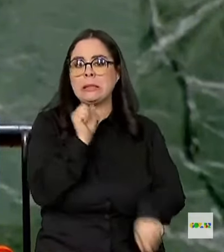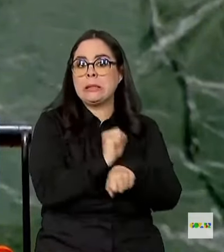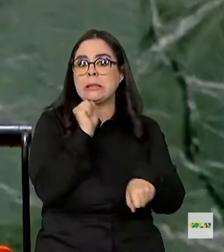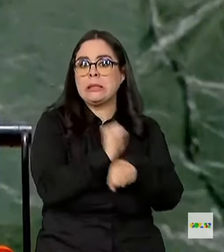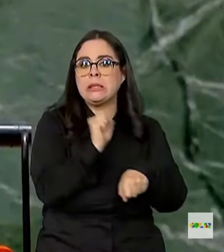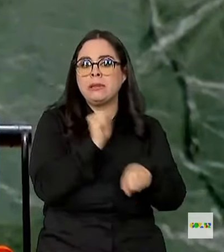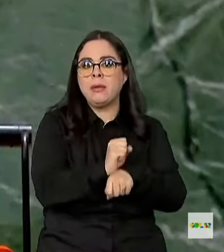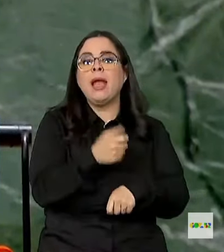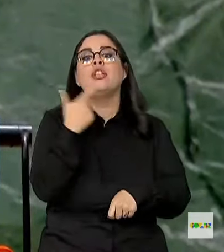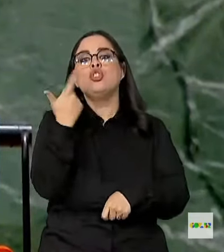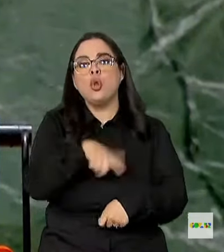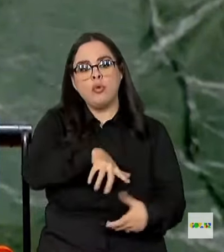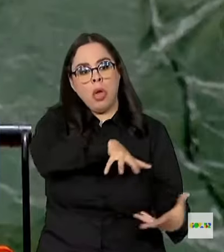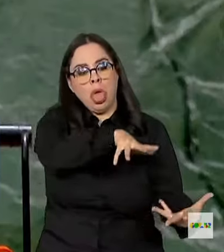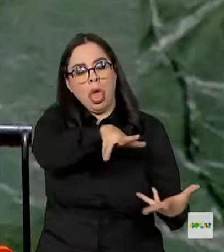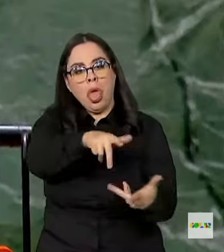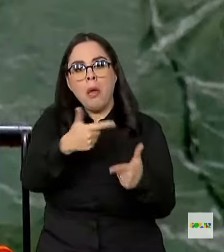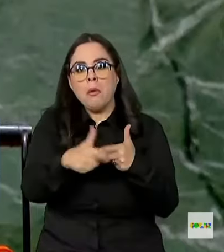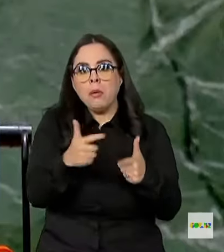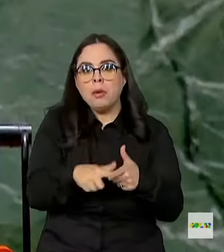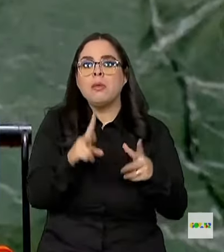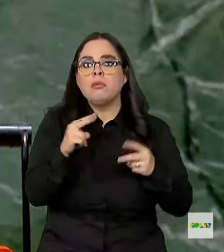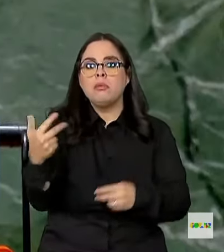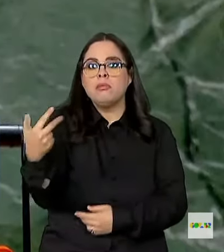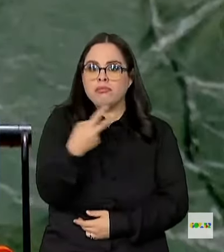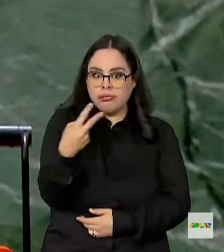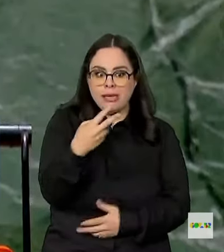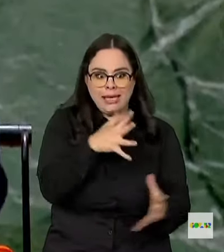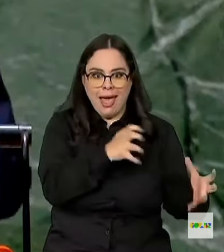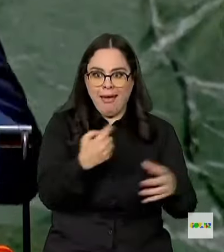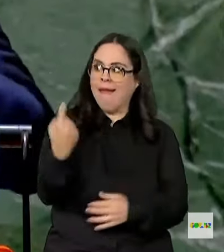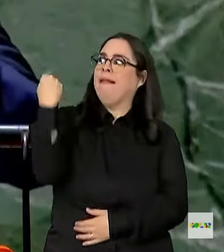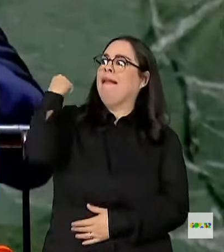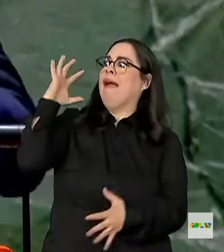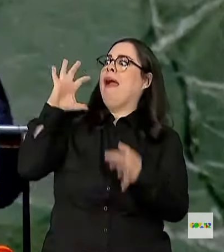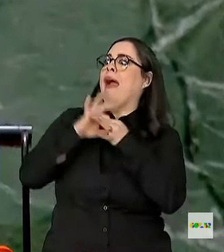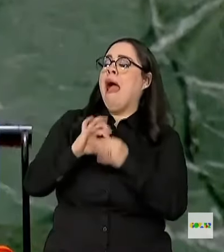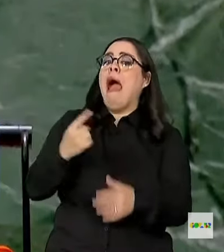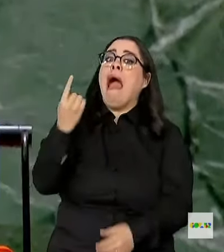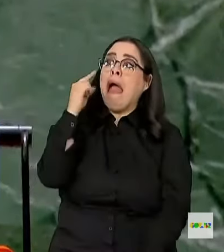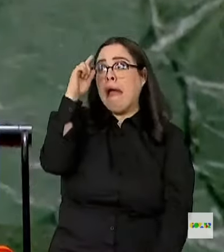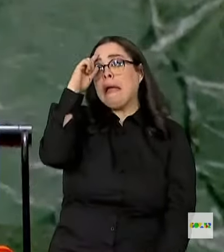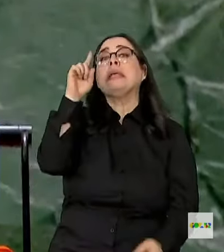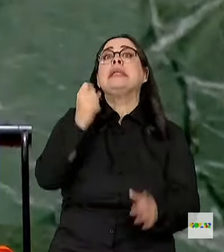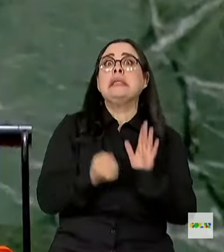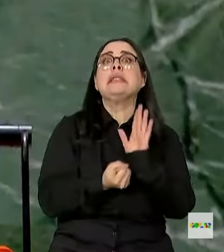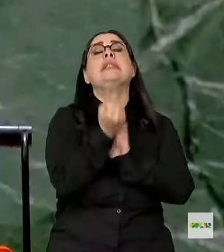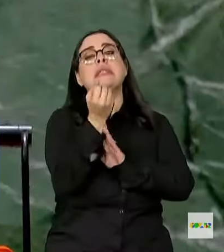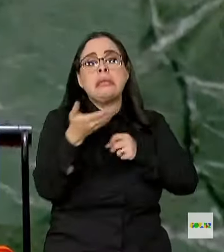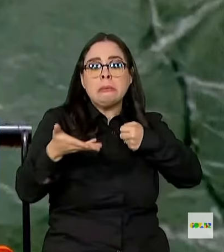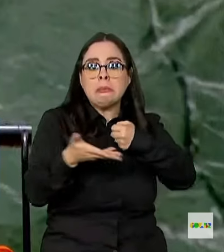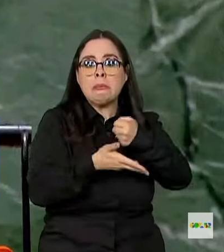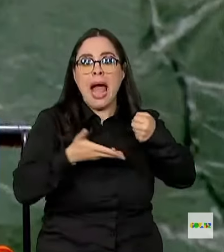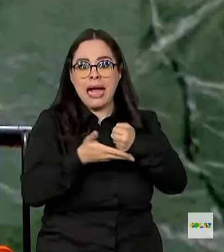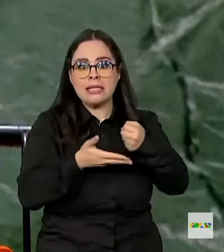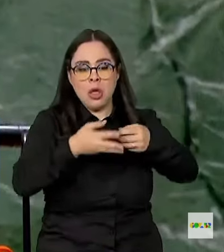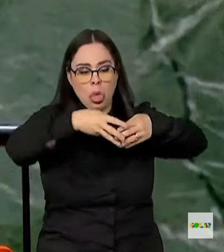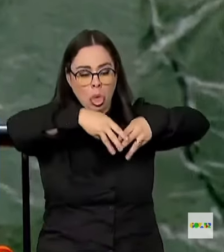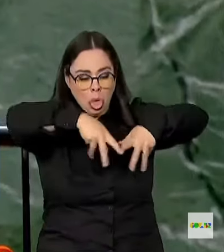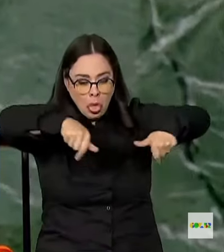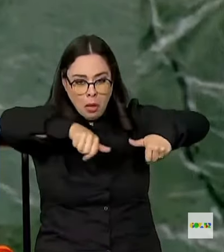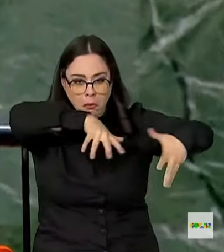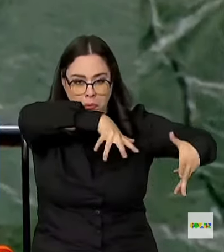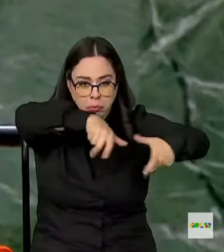outra tragédia mundial, como a Segunda Grande Guerra, para só então construir sobre seus escombros uma